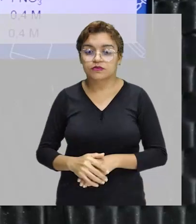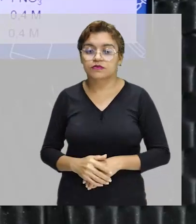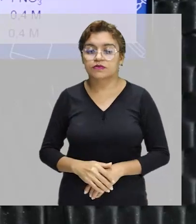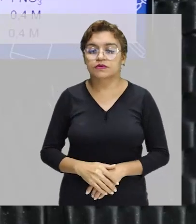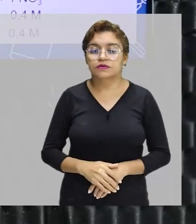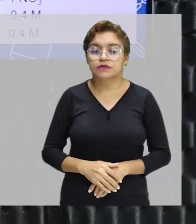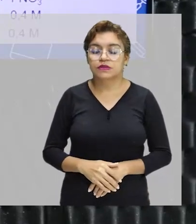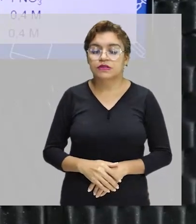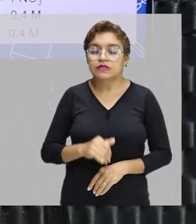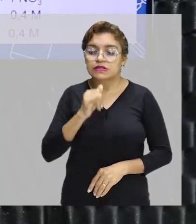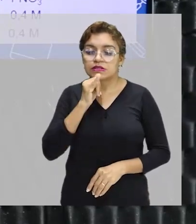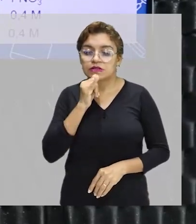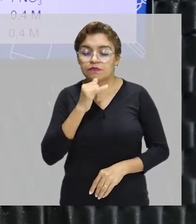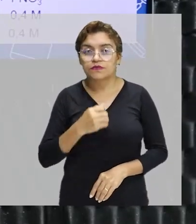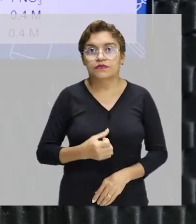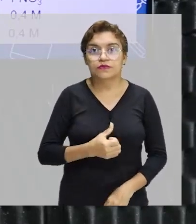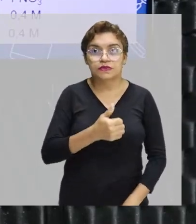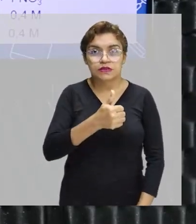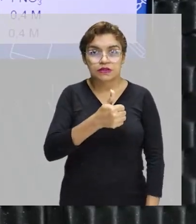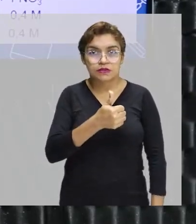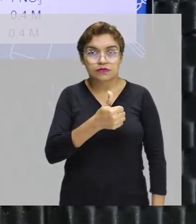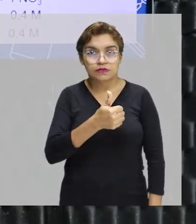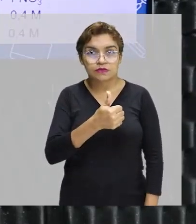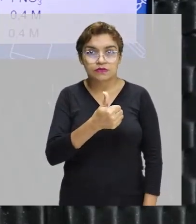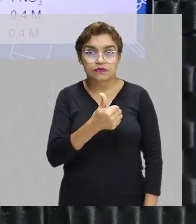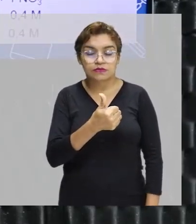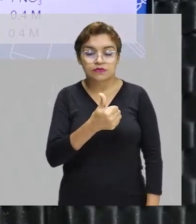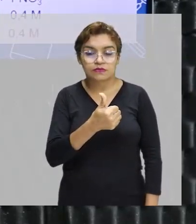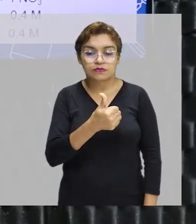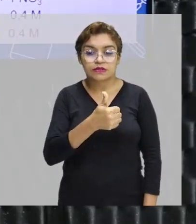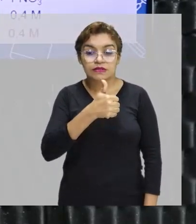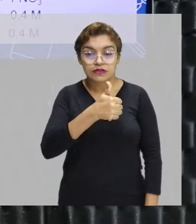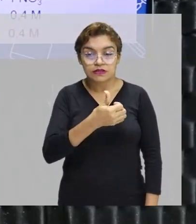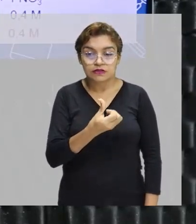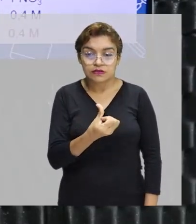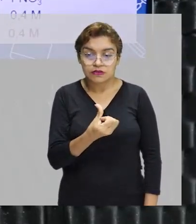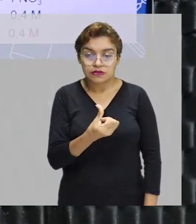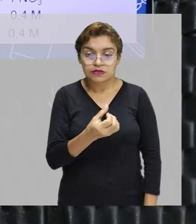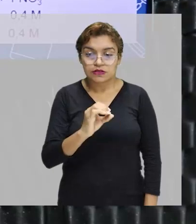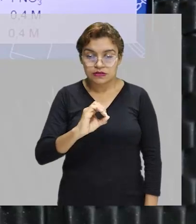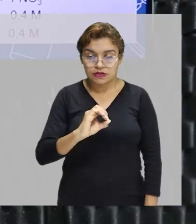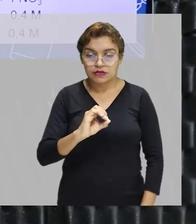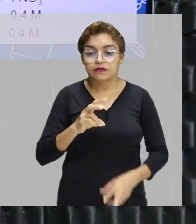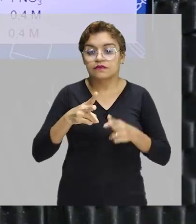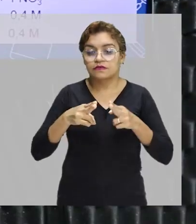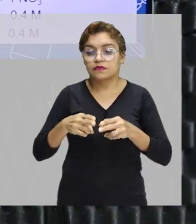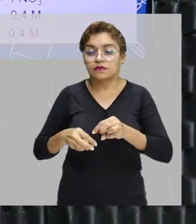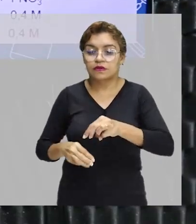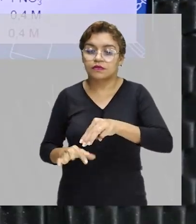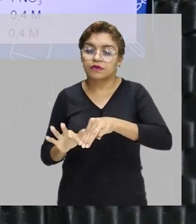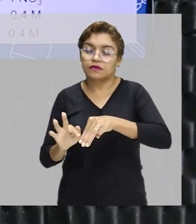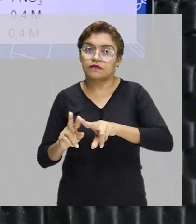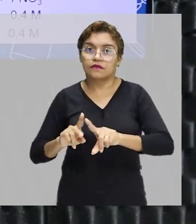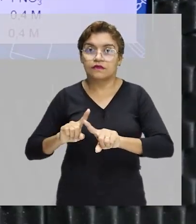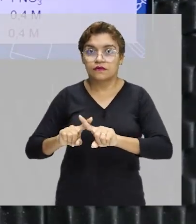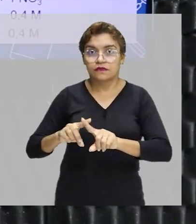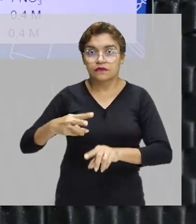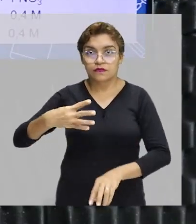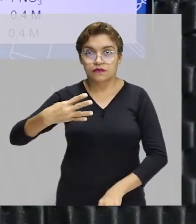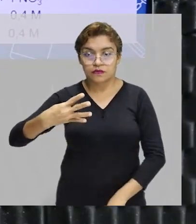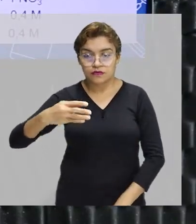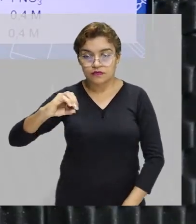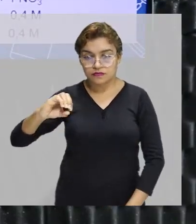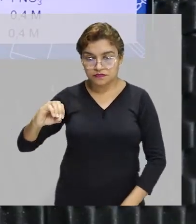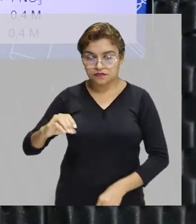160. Então, eu vou ter como molaridade final 160 dividido por 400, que vai dar 0,4 mol por